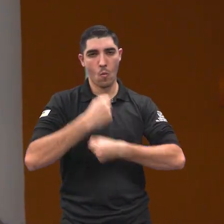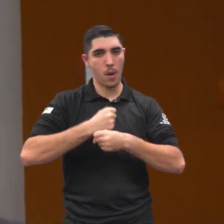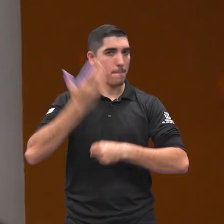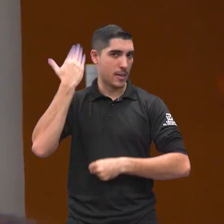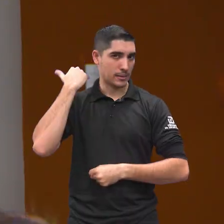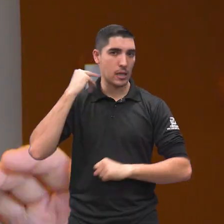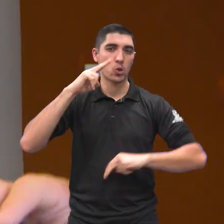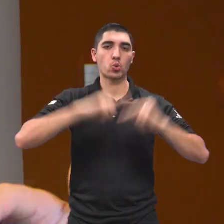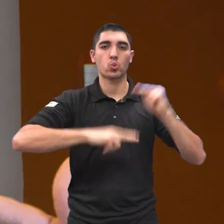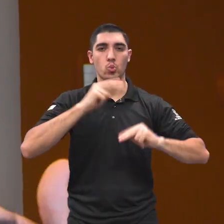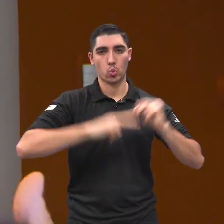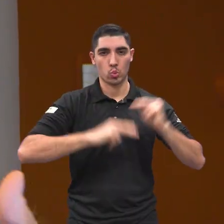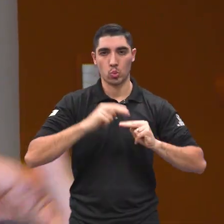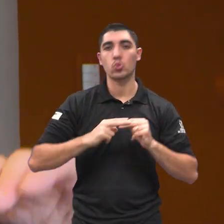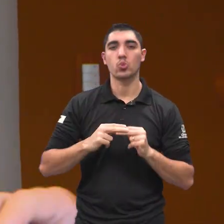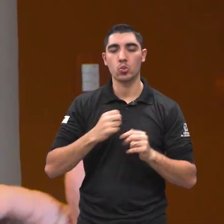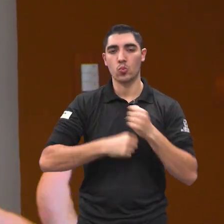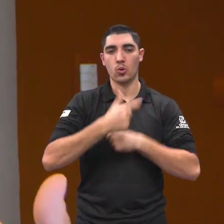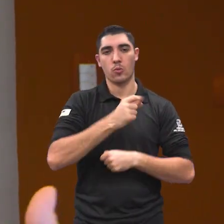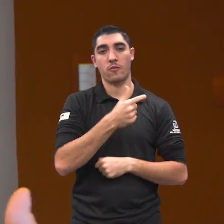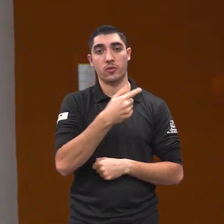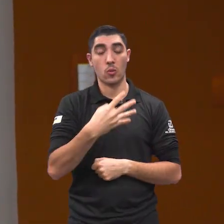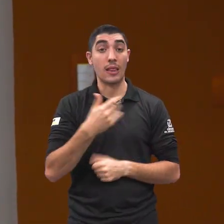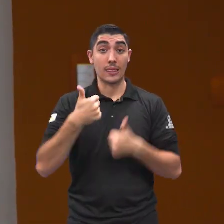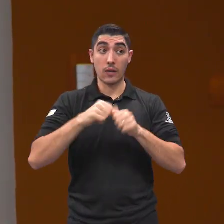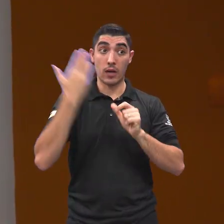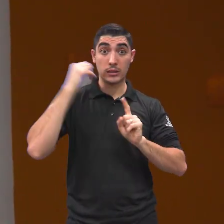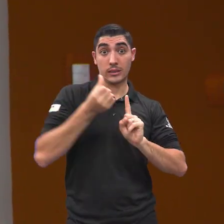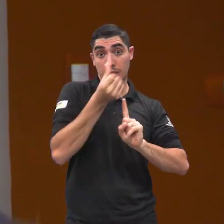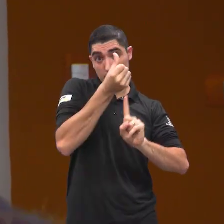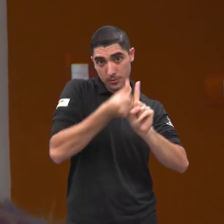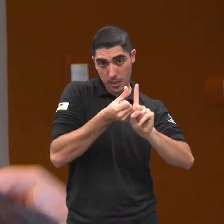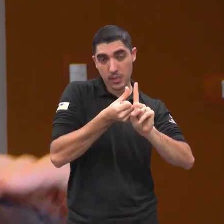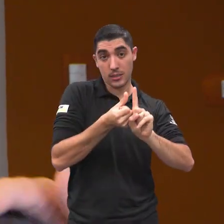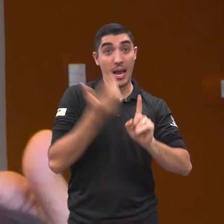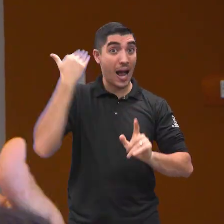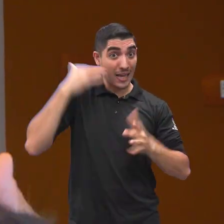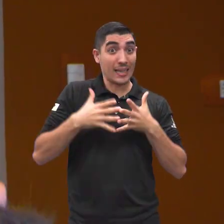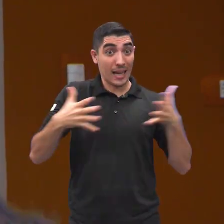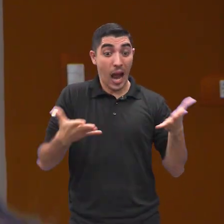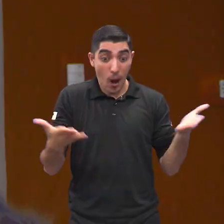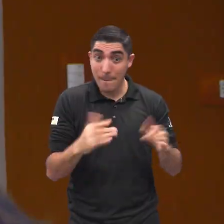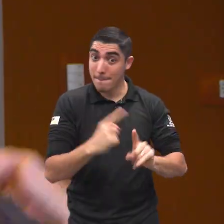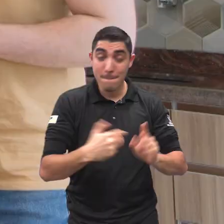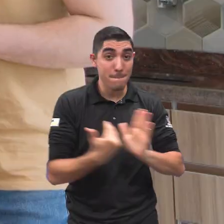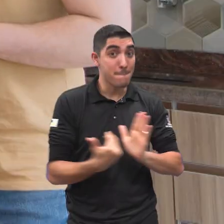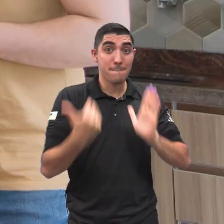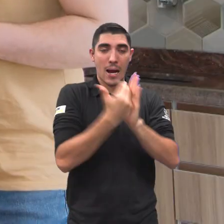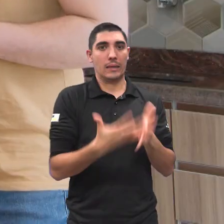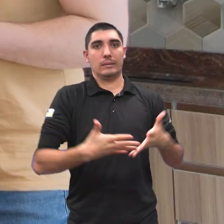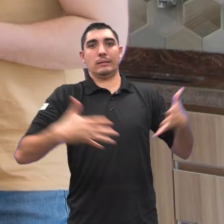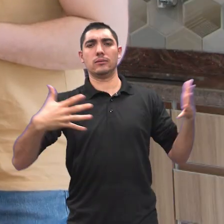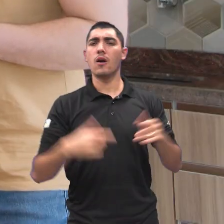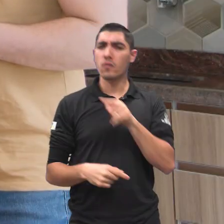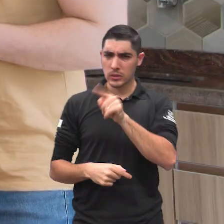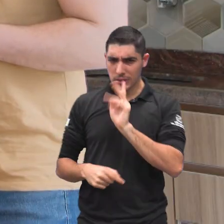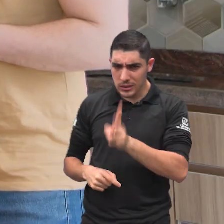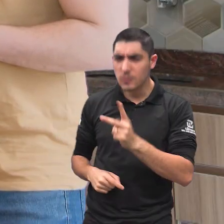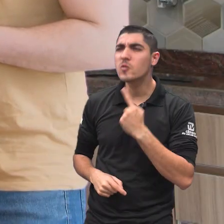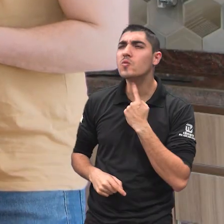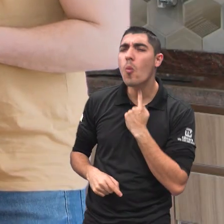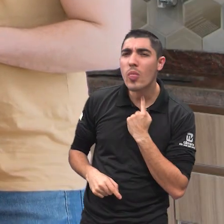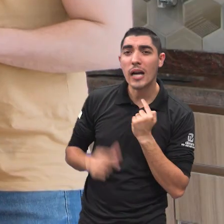ele em julho do ano passado. Julho do ano 2024. passado. Ele tava com 6 meses já. E já era grande, agora ele já cresceu mais. Você sempre